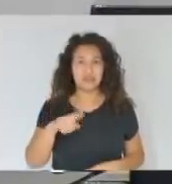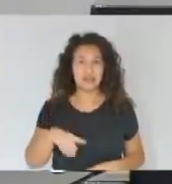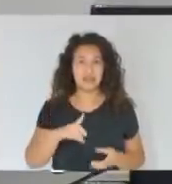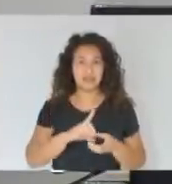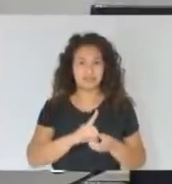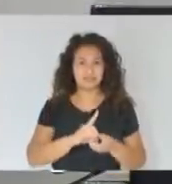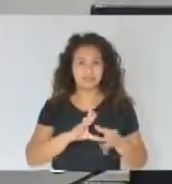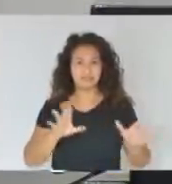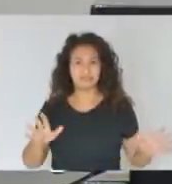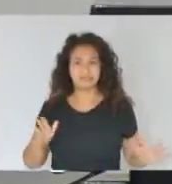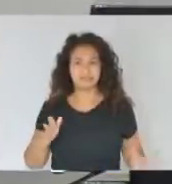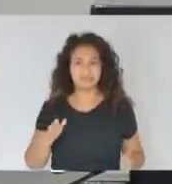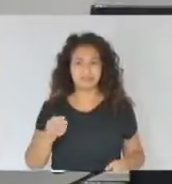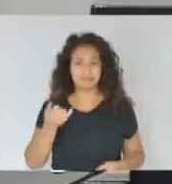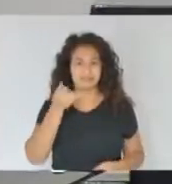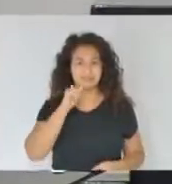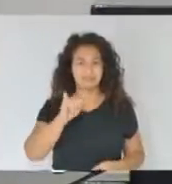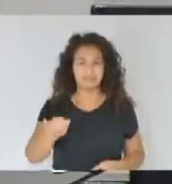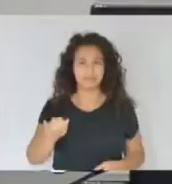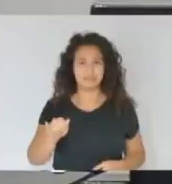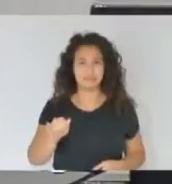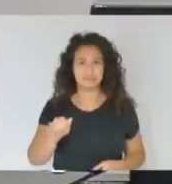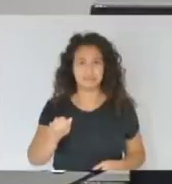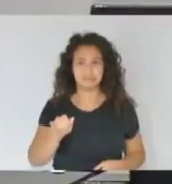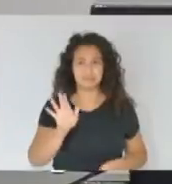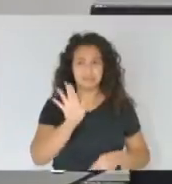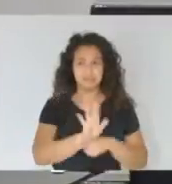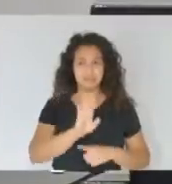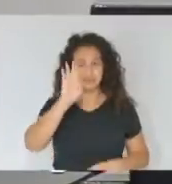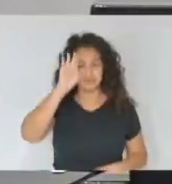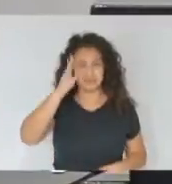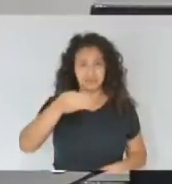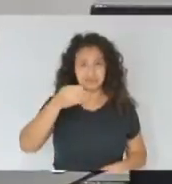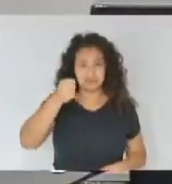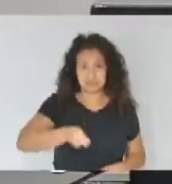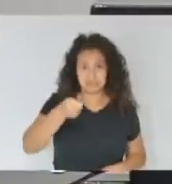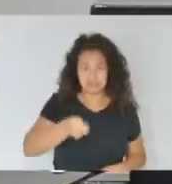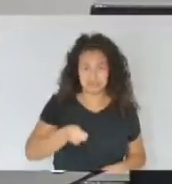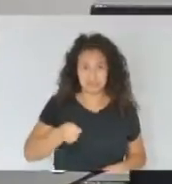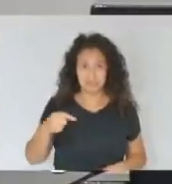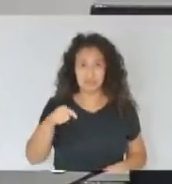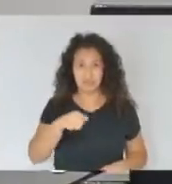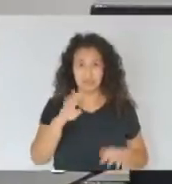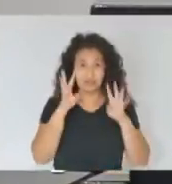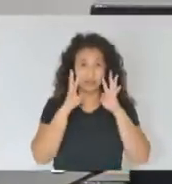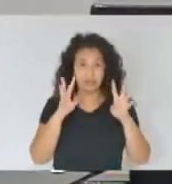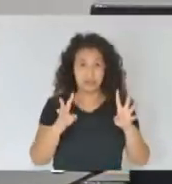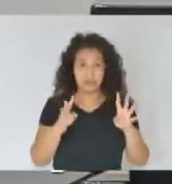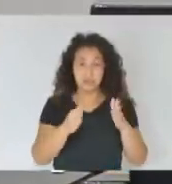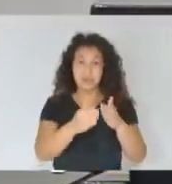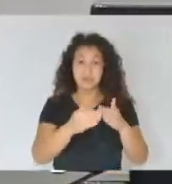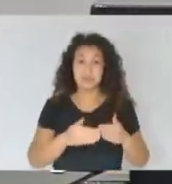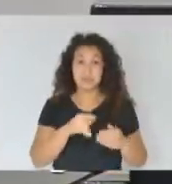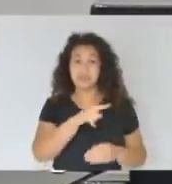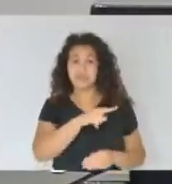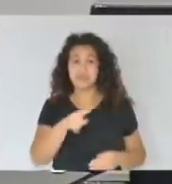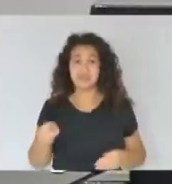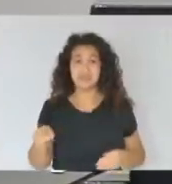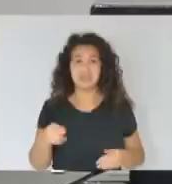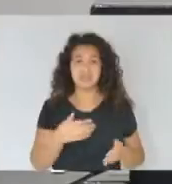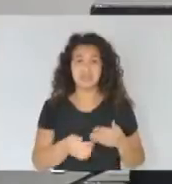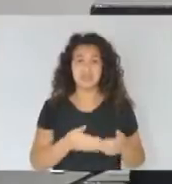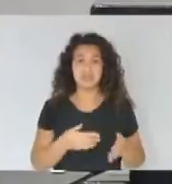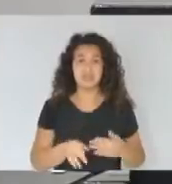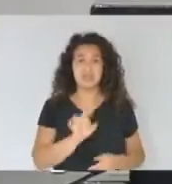antidemocráticas e a favor de ditadura. Foi isso que eu ouvi aqui. Eu peço para os senhores, qualquer um de vocês aqui,